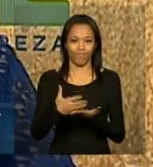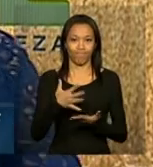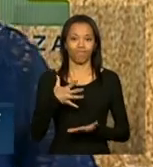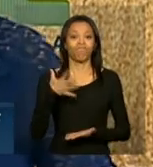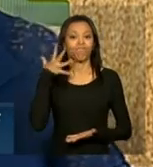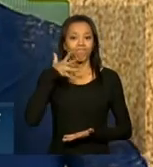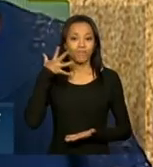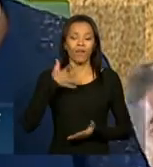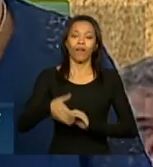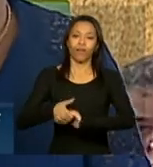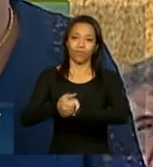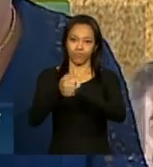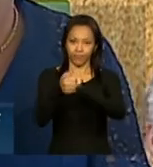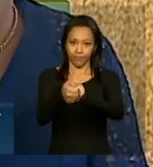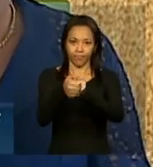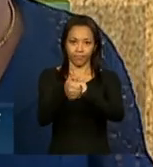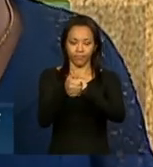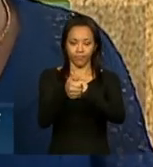cumprimentando